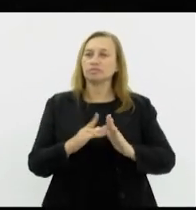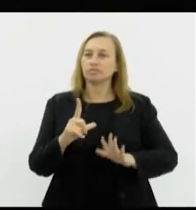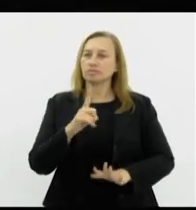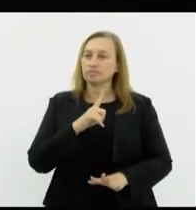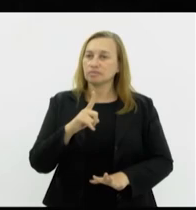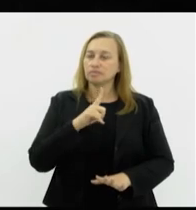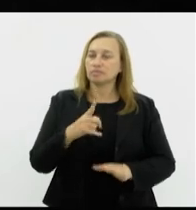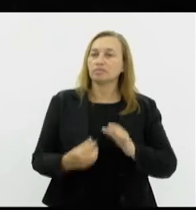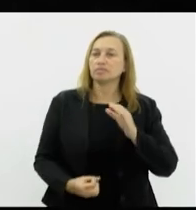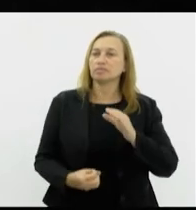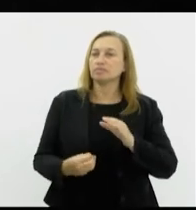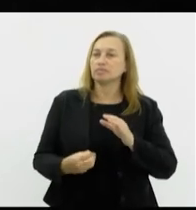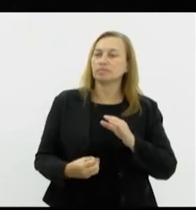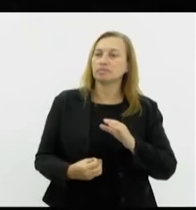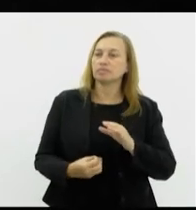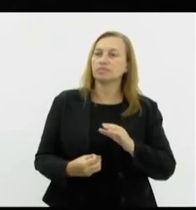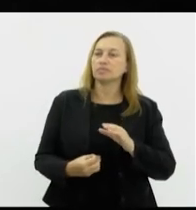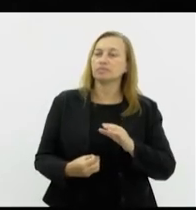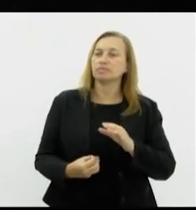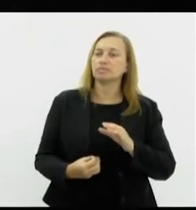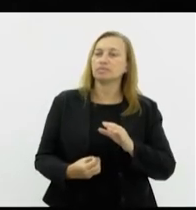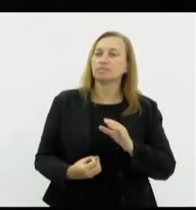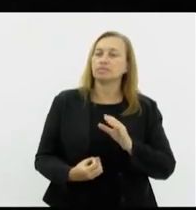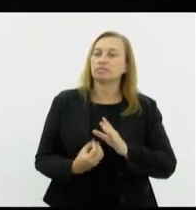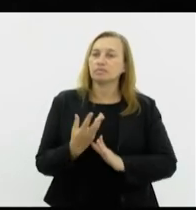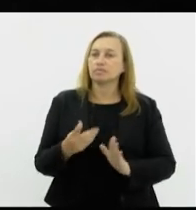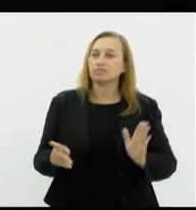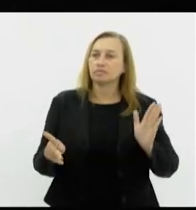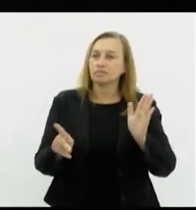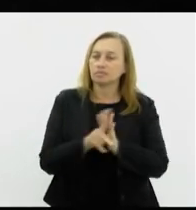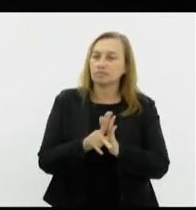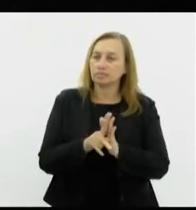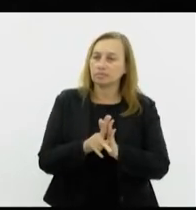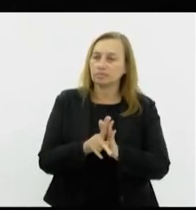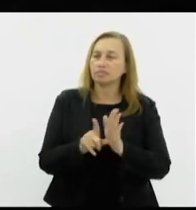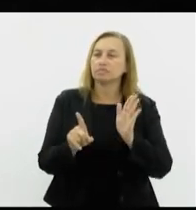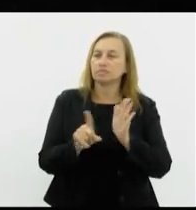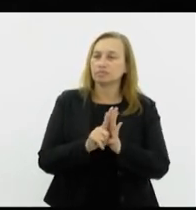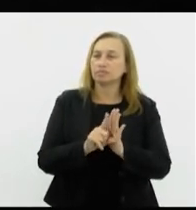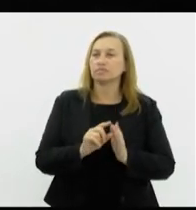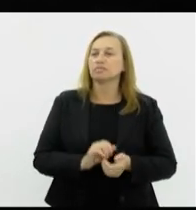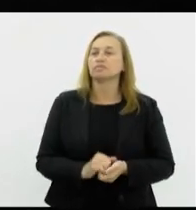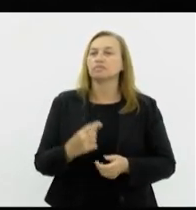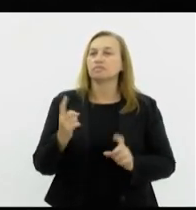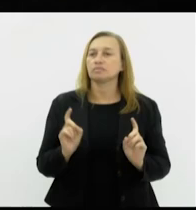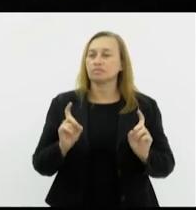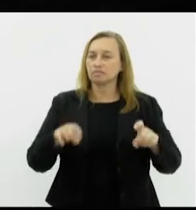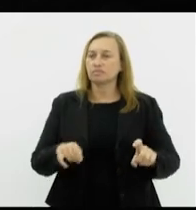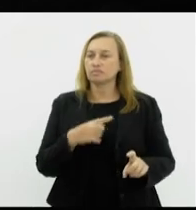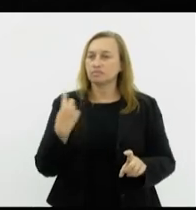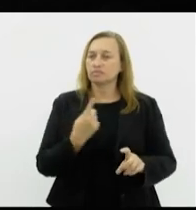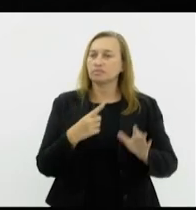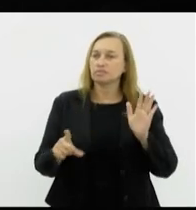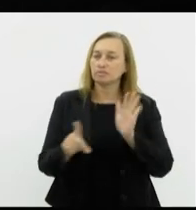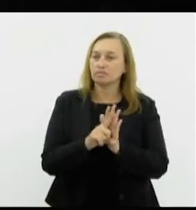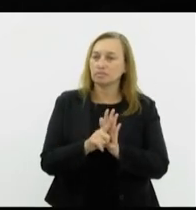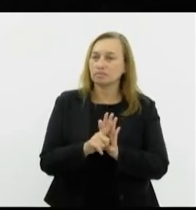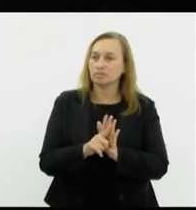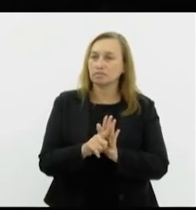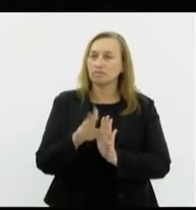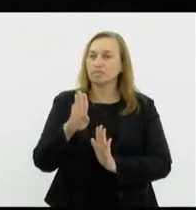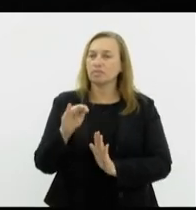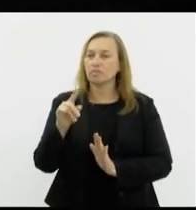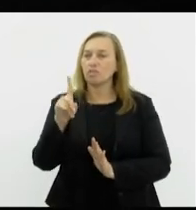na produção legislativa, sobretudo através do nosso mandato, que está apresentando leis de fomento para blocos